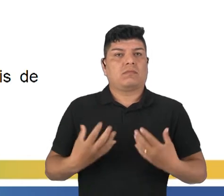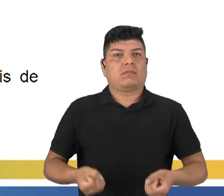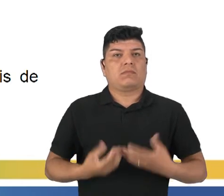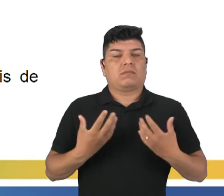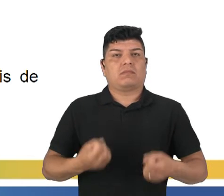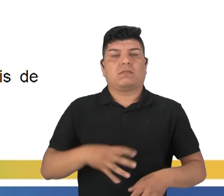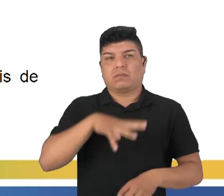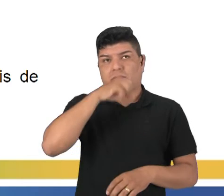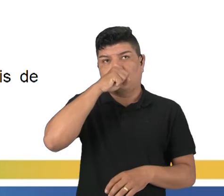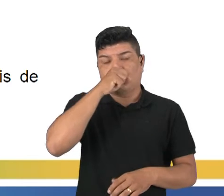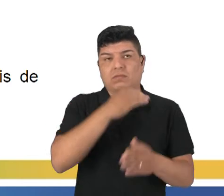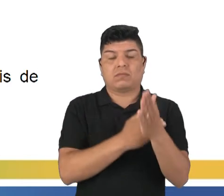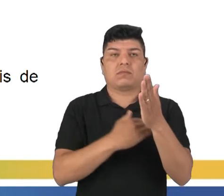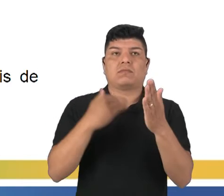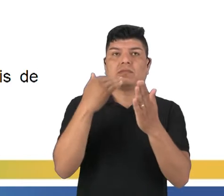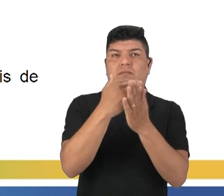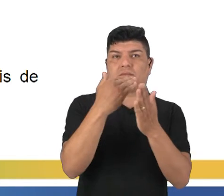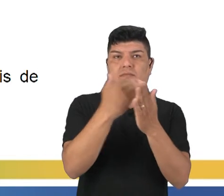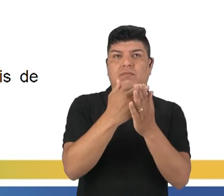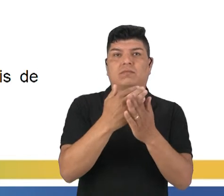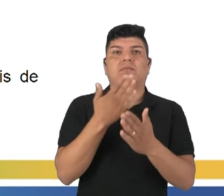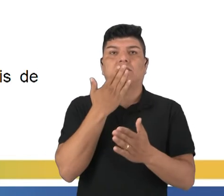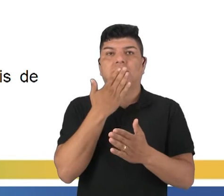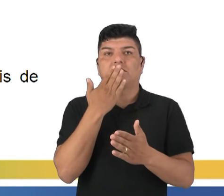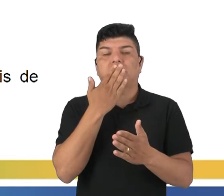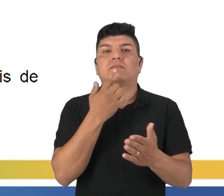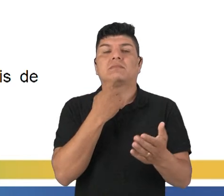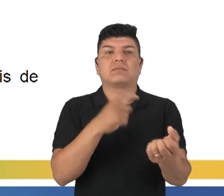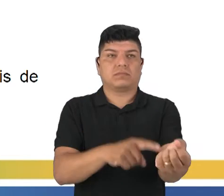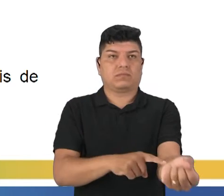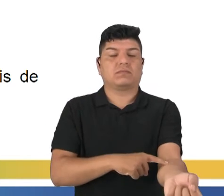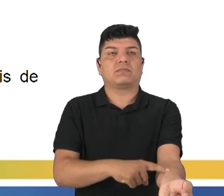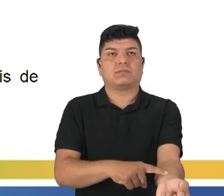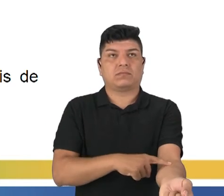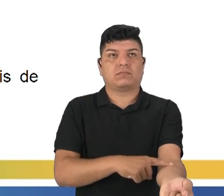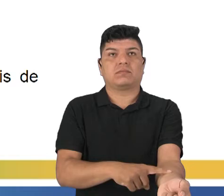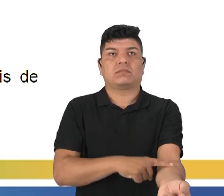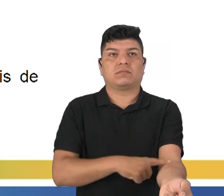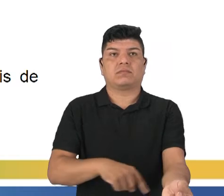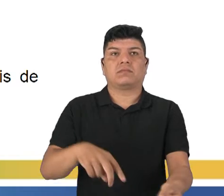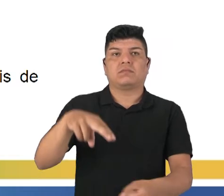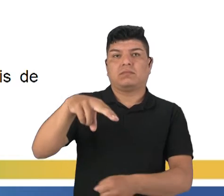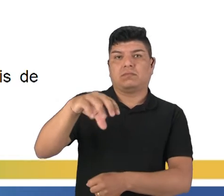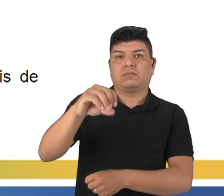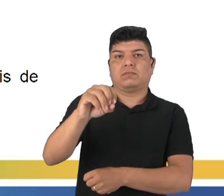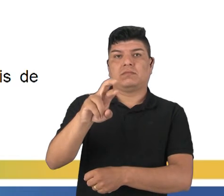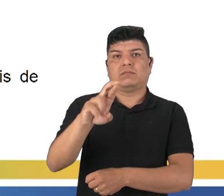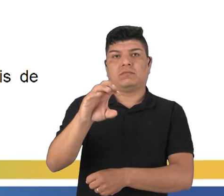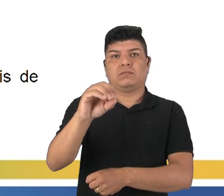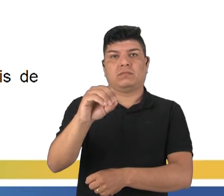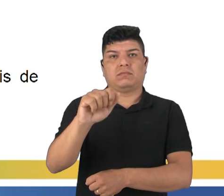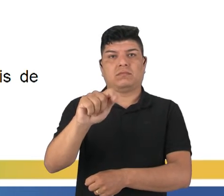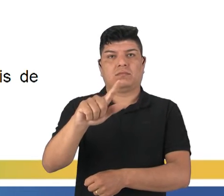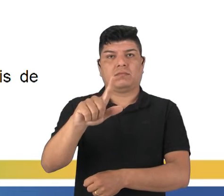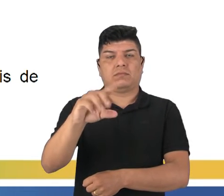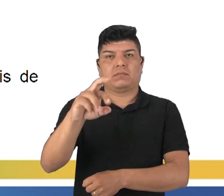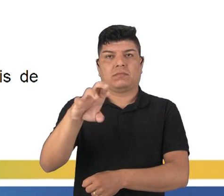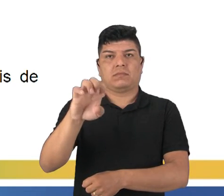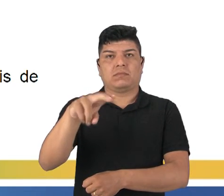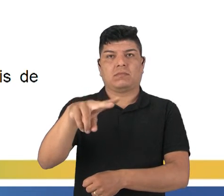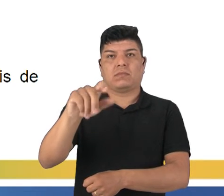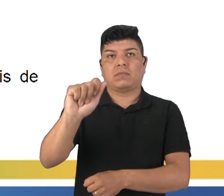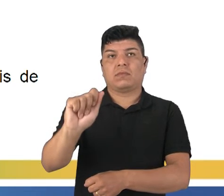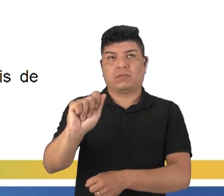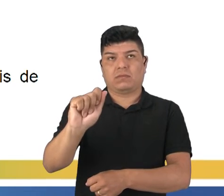cardíaco e aumento também dos níveis de glicose no sangue, e a noradrenalina, que atua principalmente